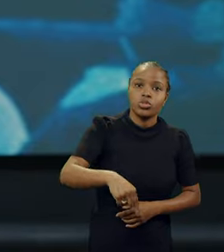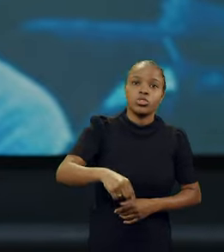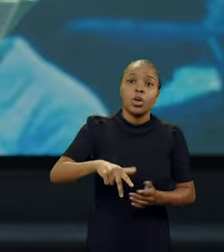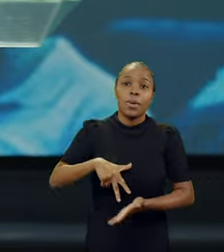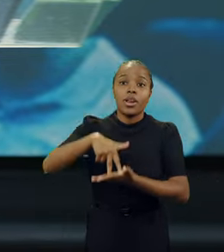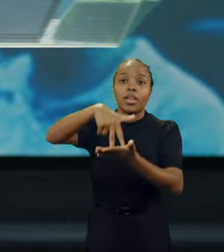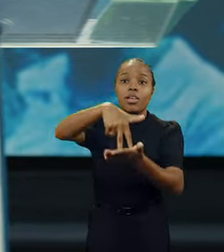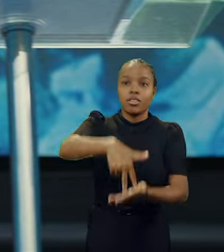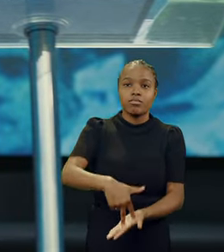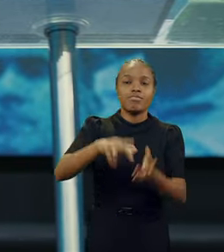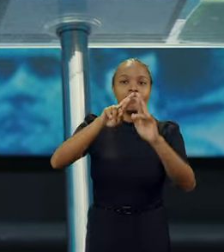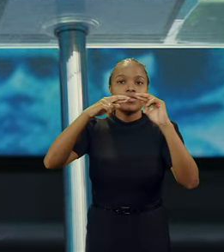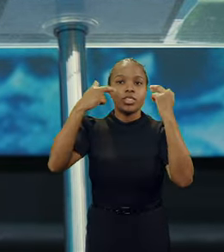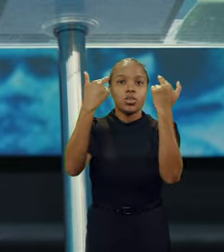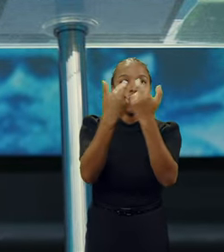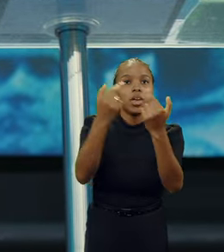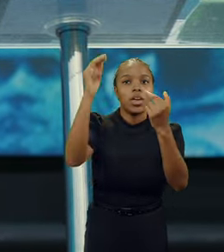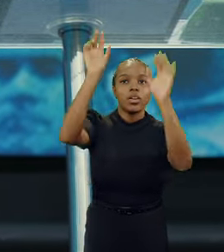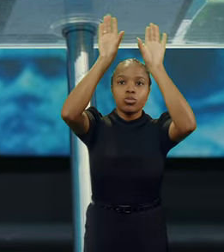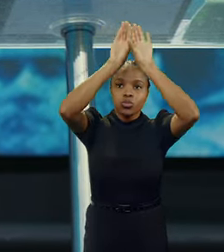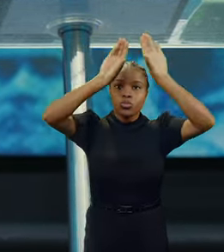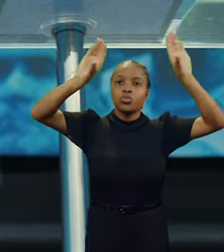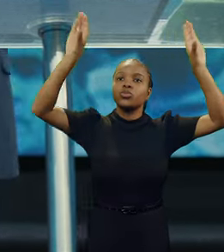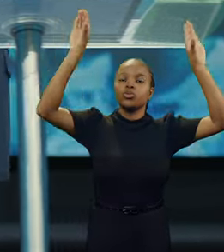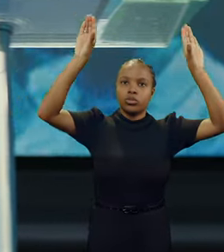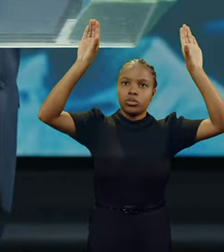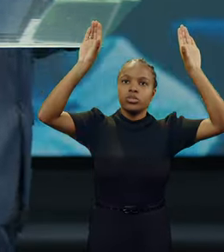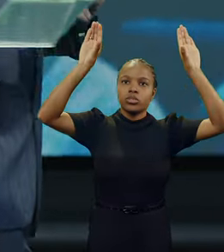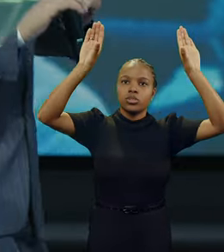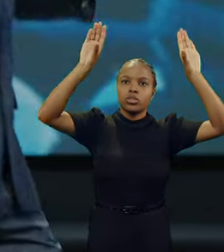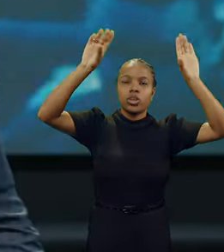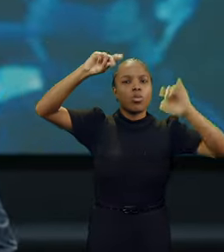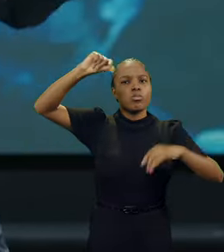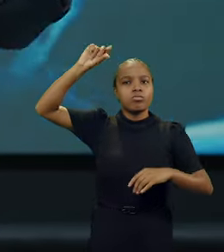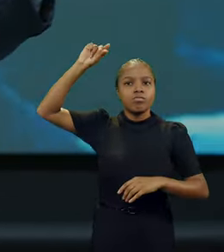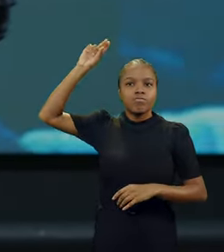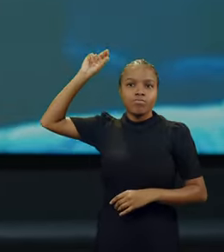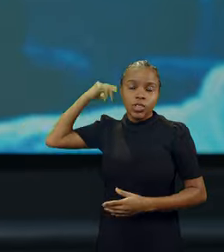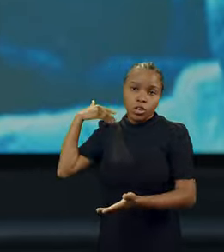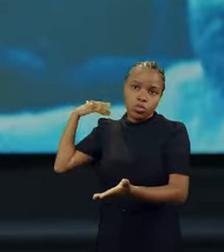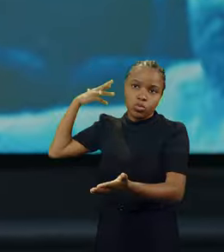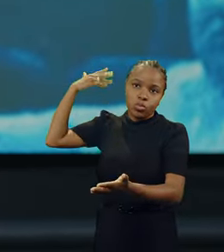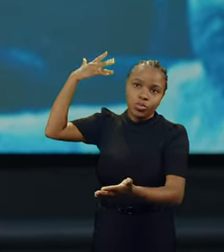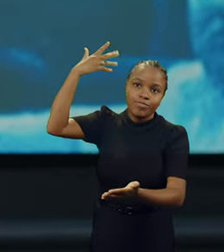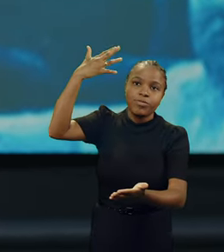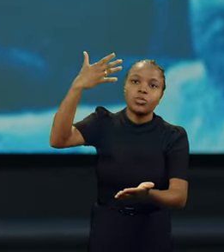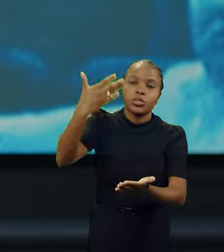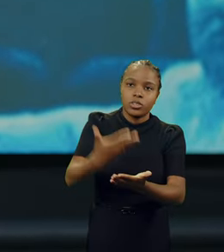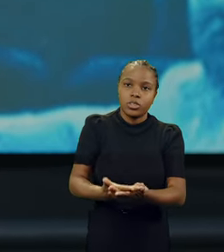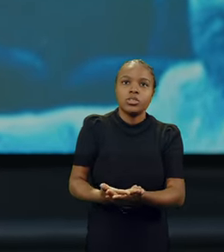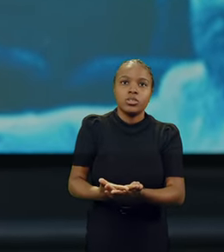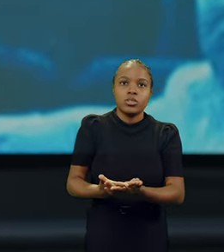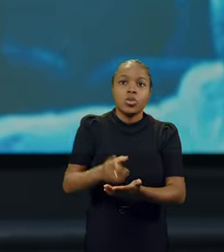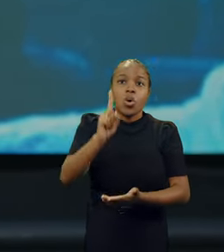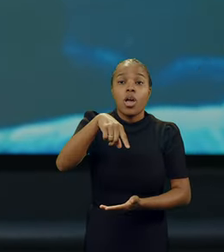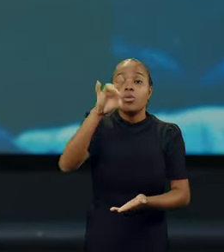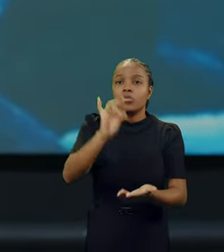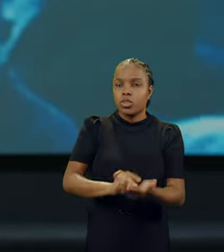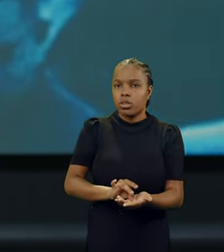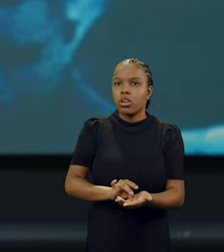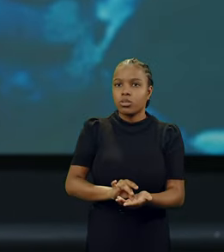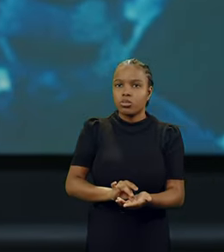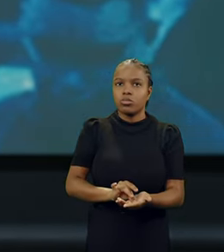estabelecer este reino, que já desde o início da história é